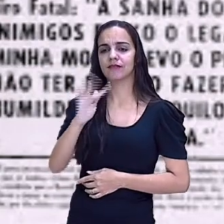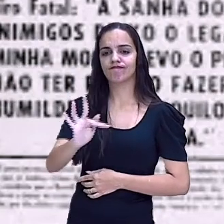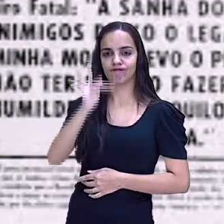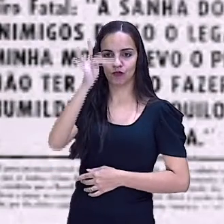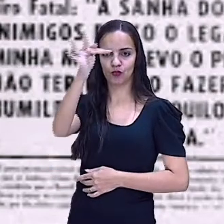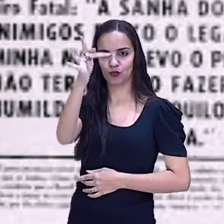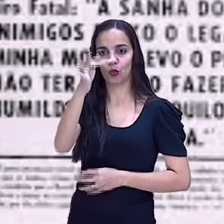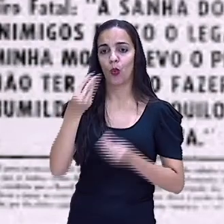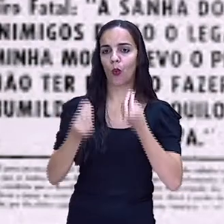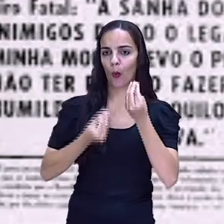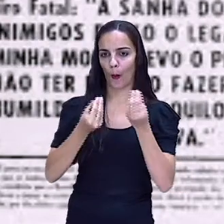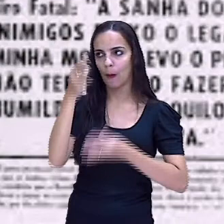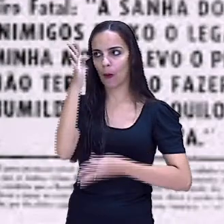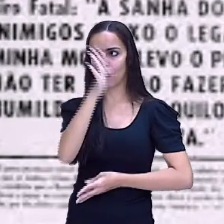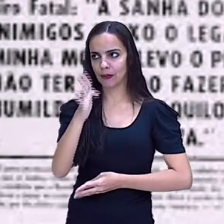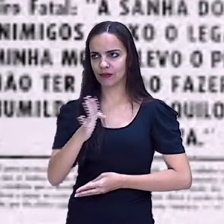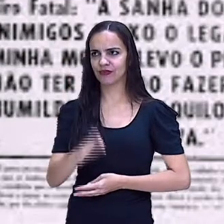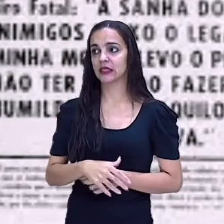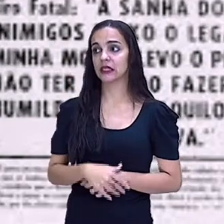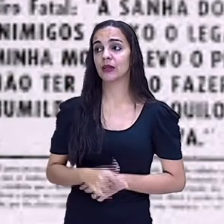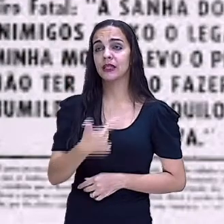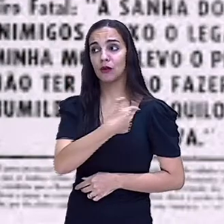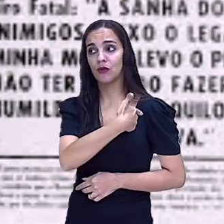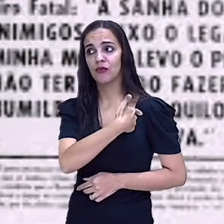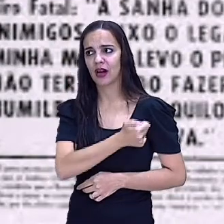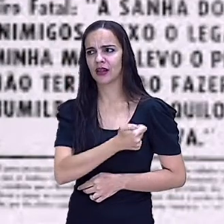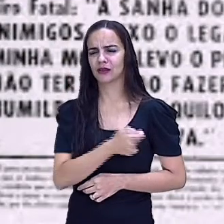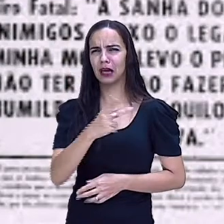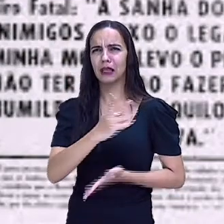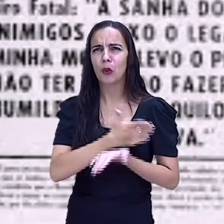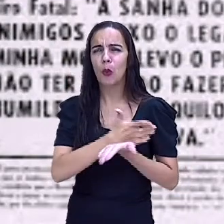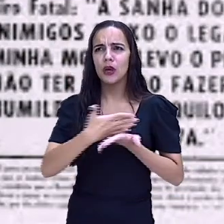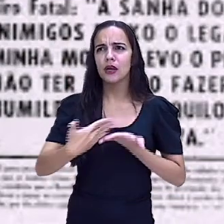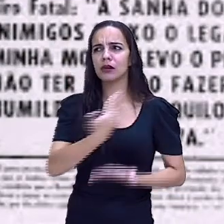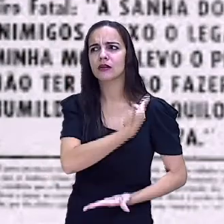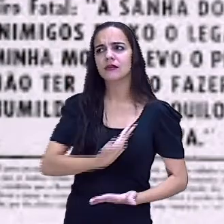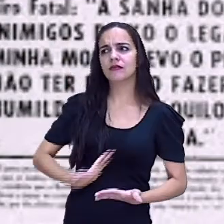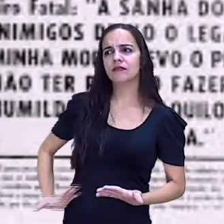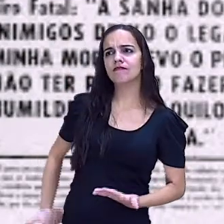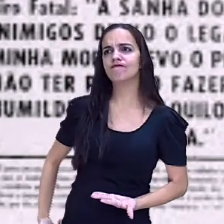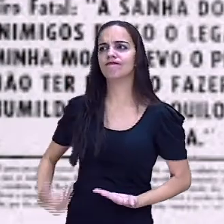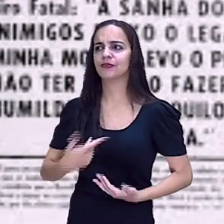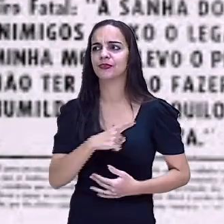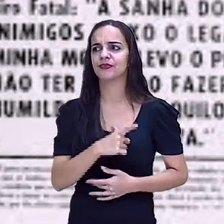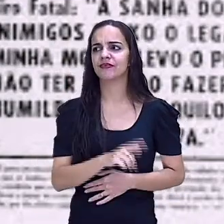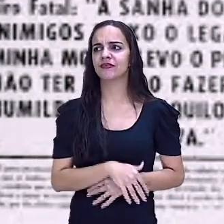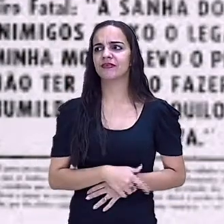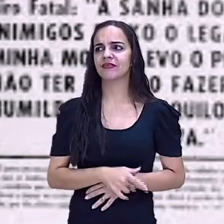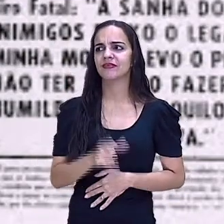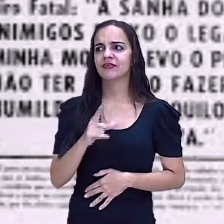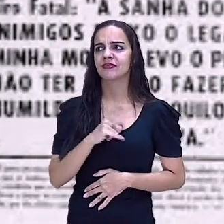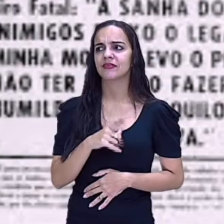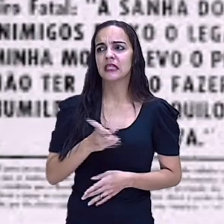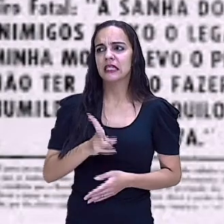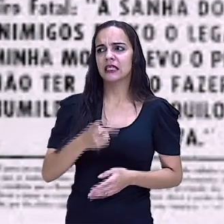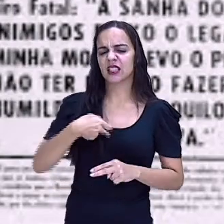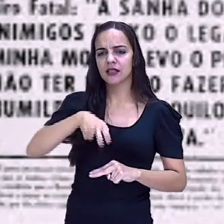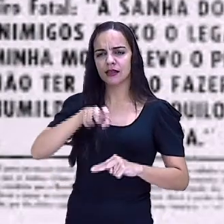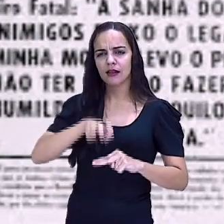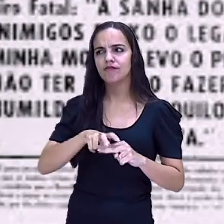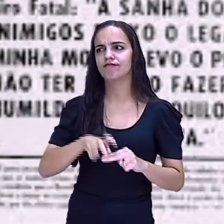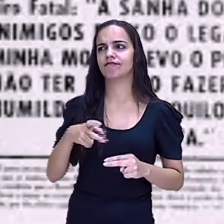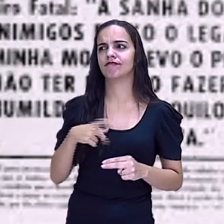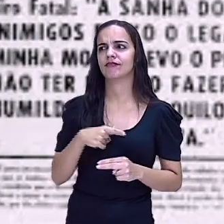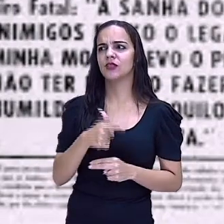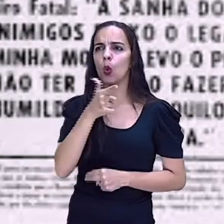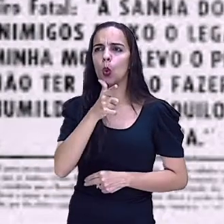futuro. Vargas, desde o início do seu governo, ele agarrou a cadeira da presidência, a